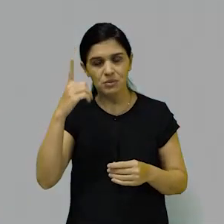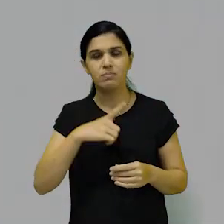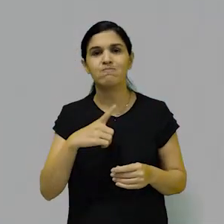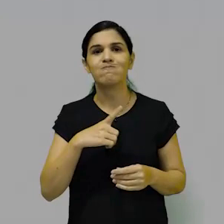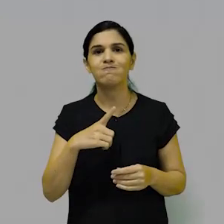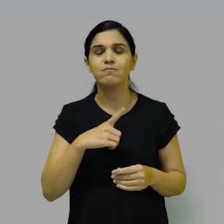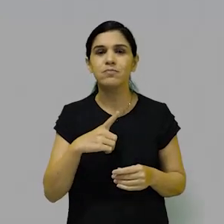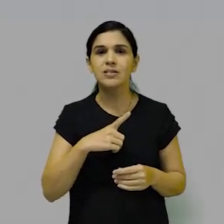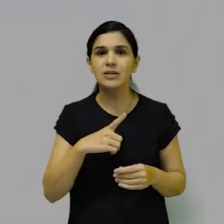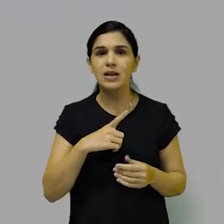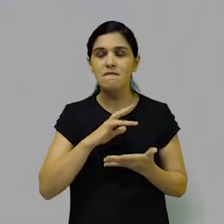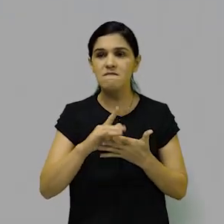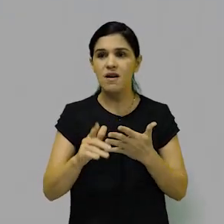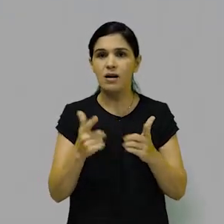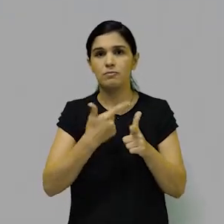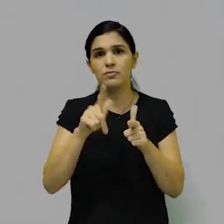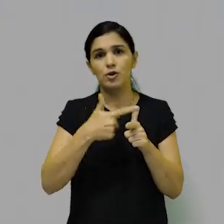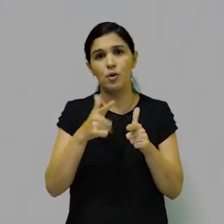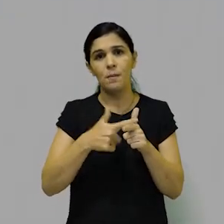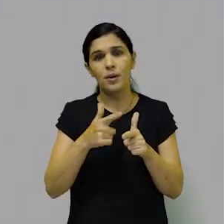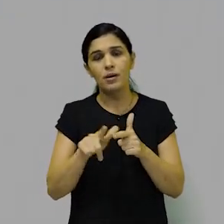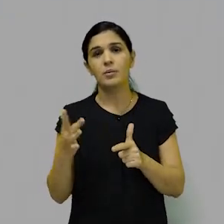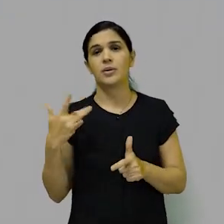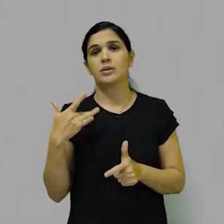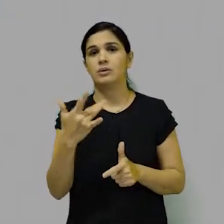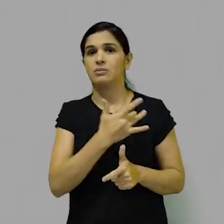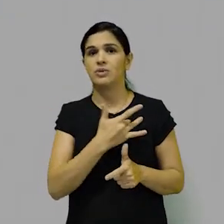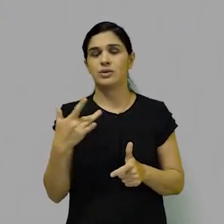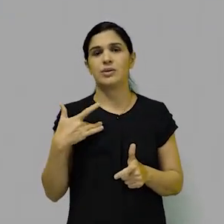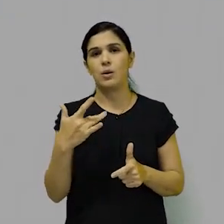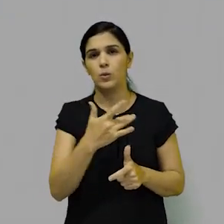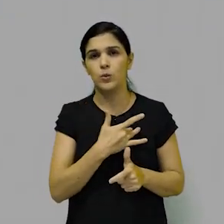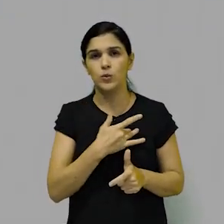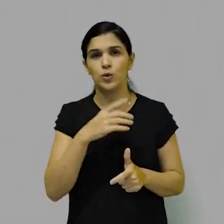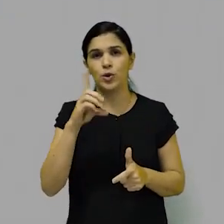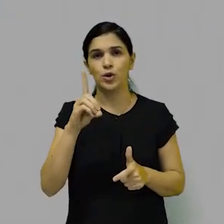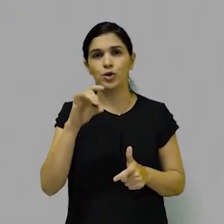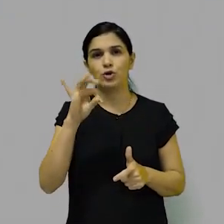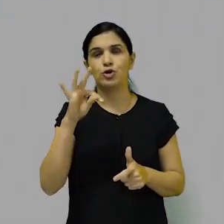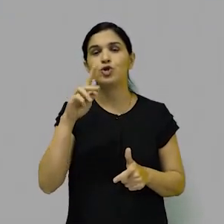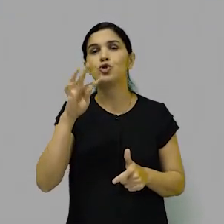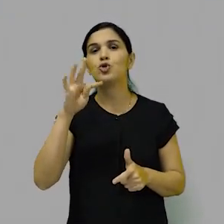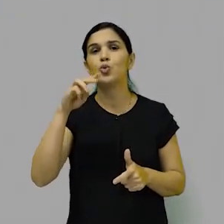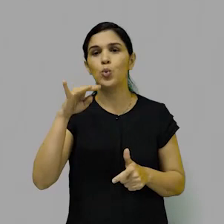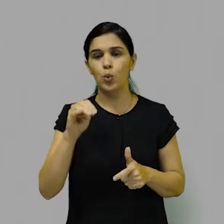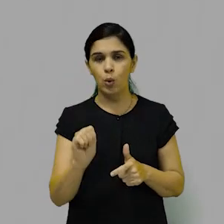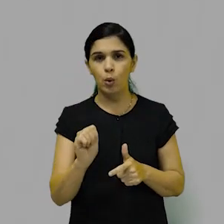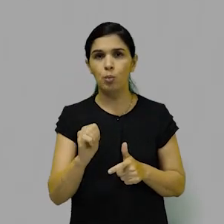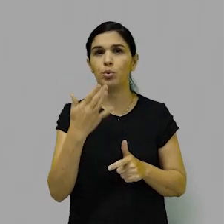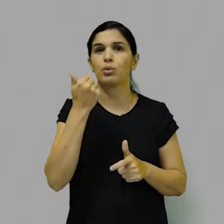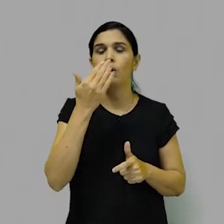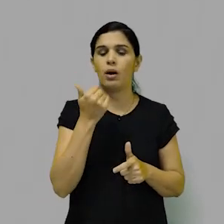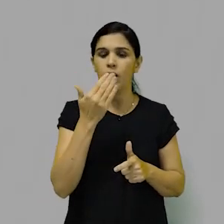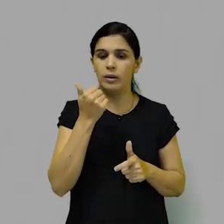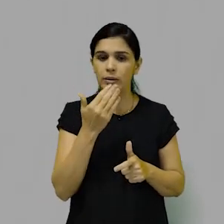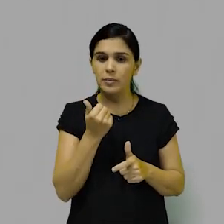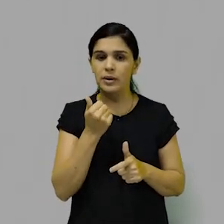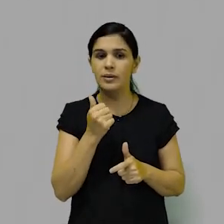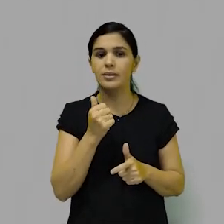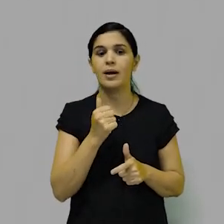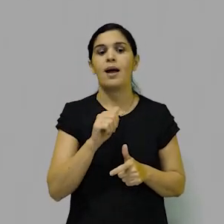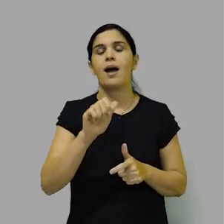Aqueles distúrbios alimentares que eu falei para vocês na aula anterior. Anorexia, bulimia,